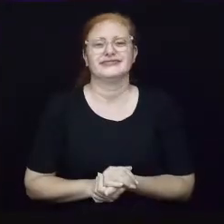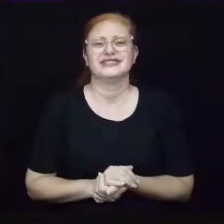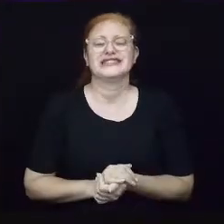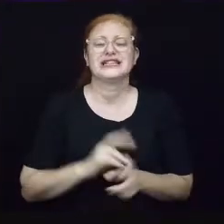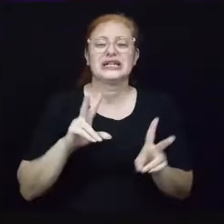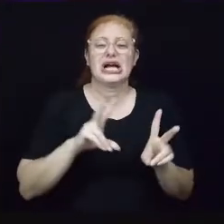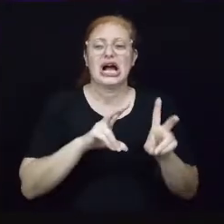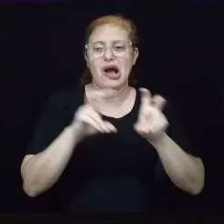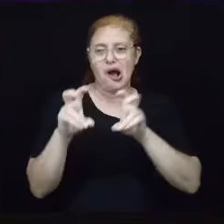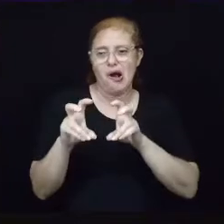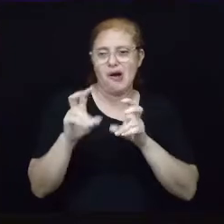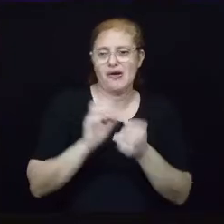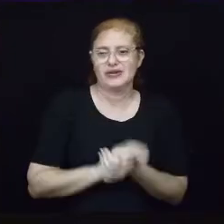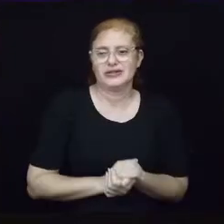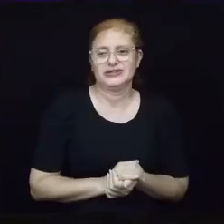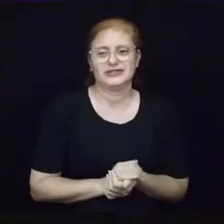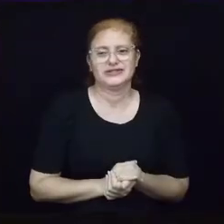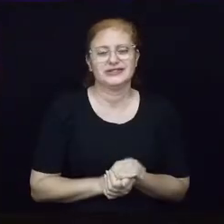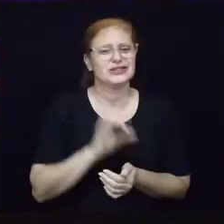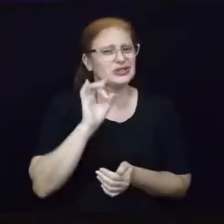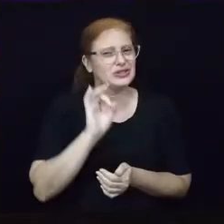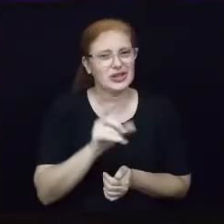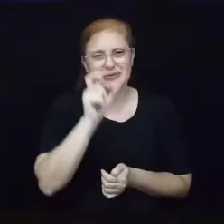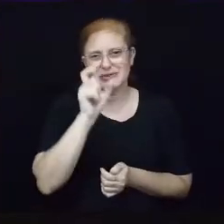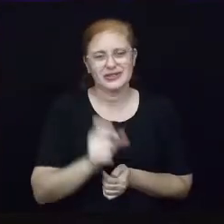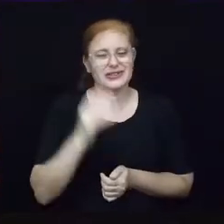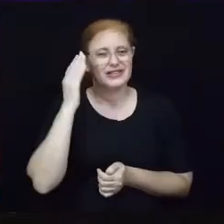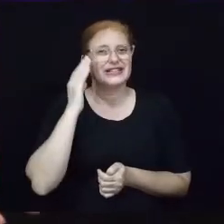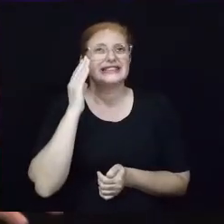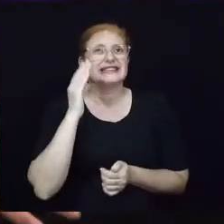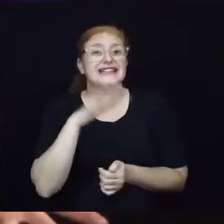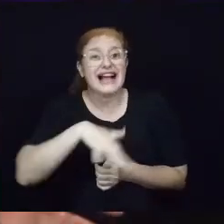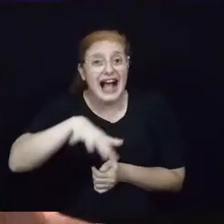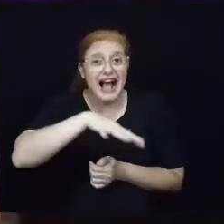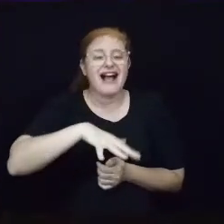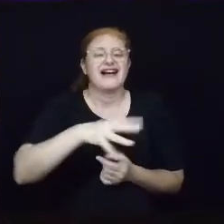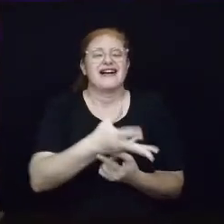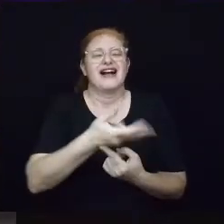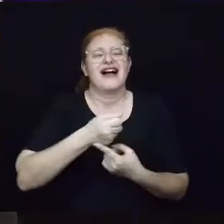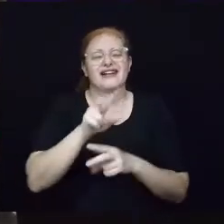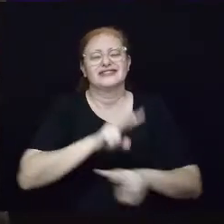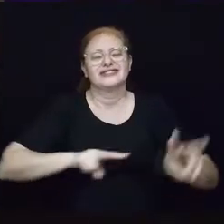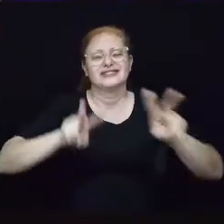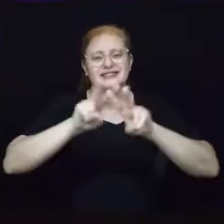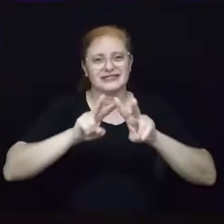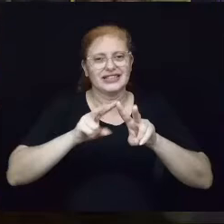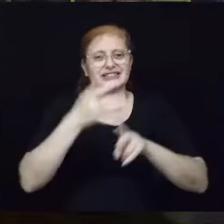Tipicamente um assunto de quem é das artes visuais e se importa com isso, né?